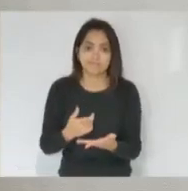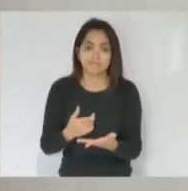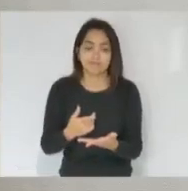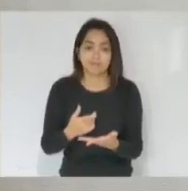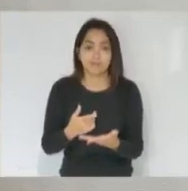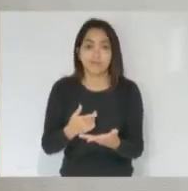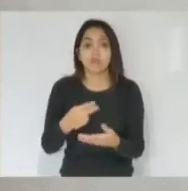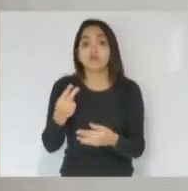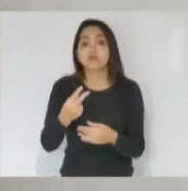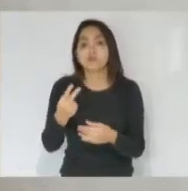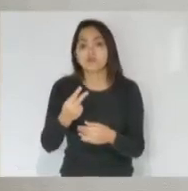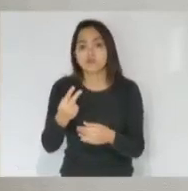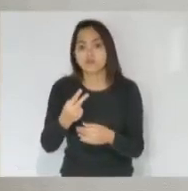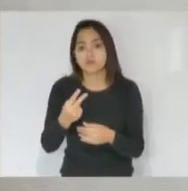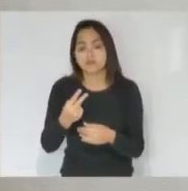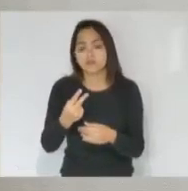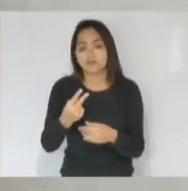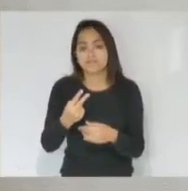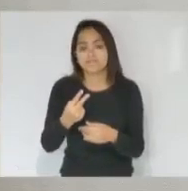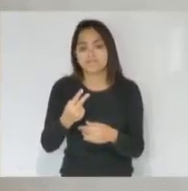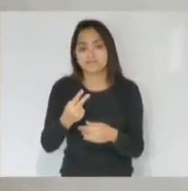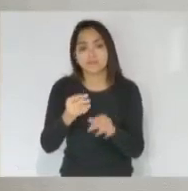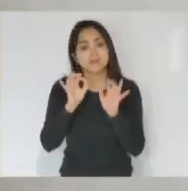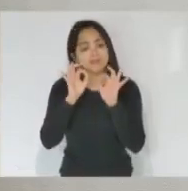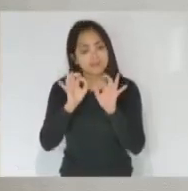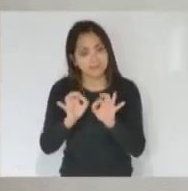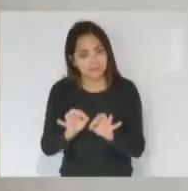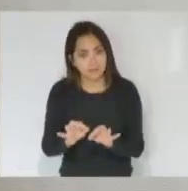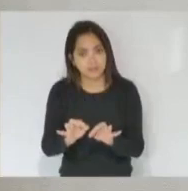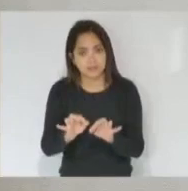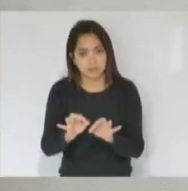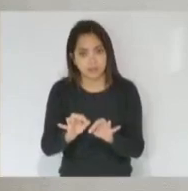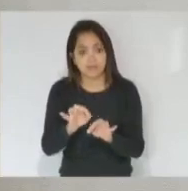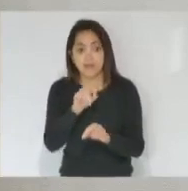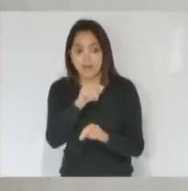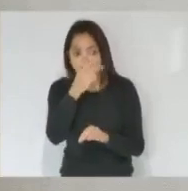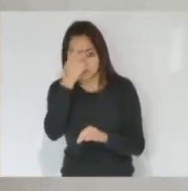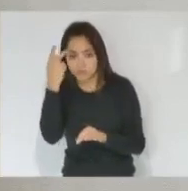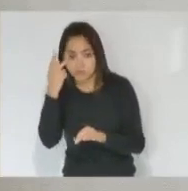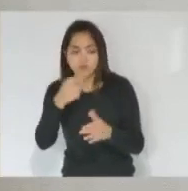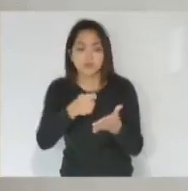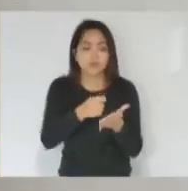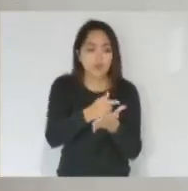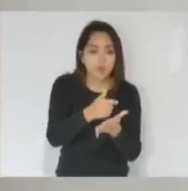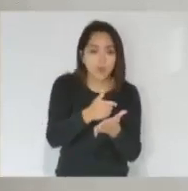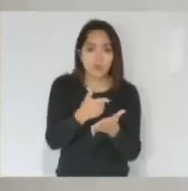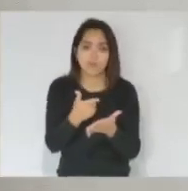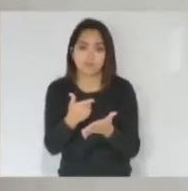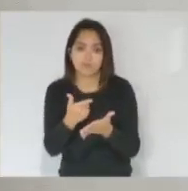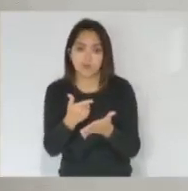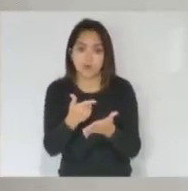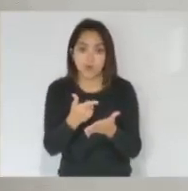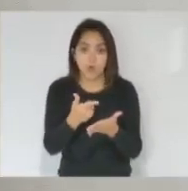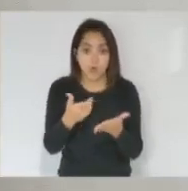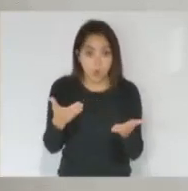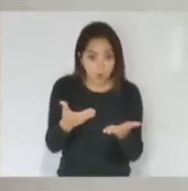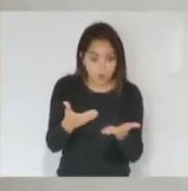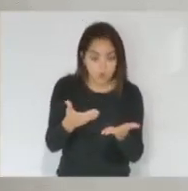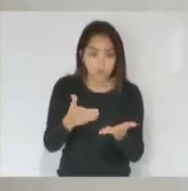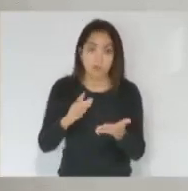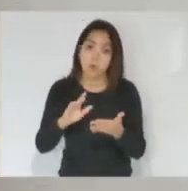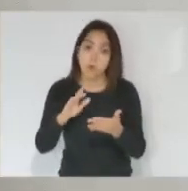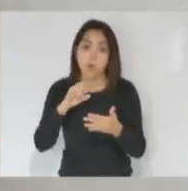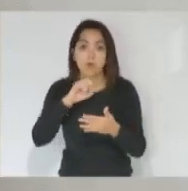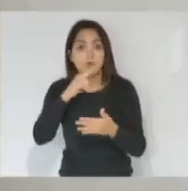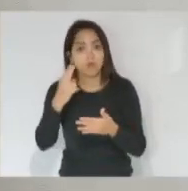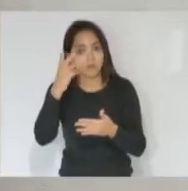segundo, eu não tenho dúvida nenhuma, deputados, vai ser o consumidor. Se não é hoje, será amanhã.